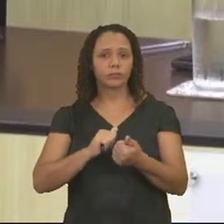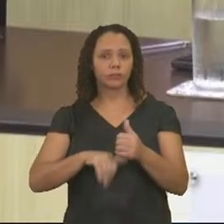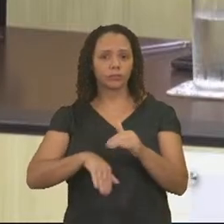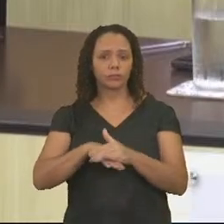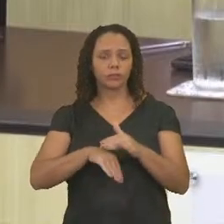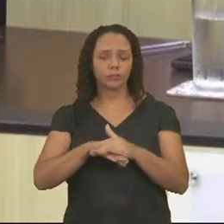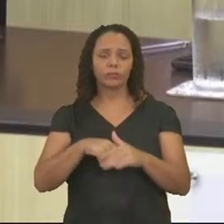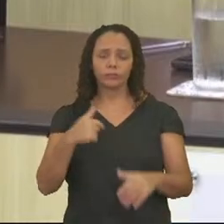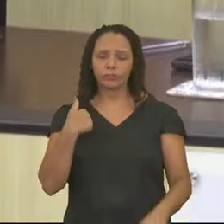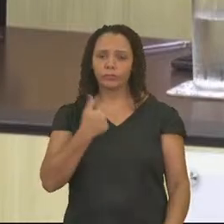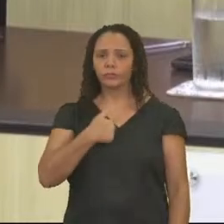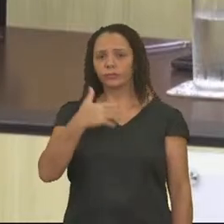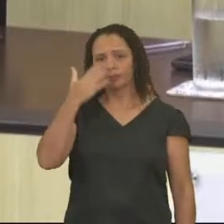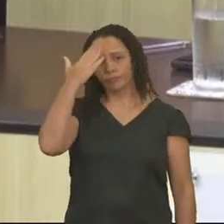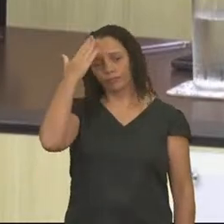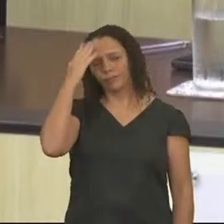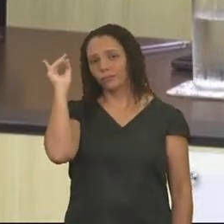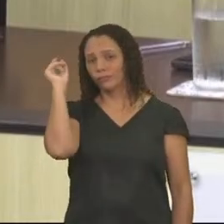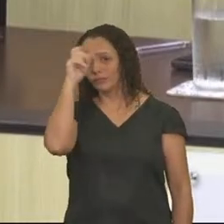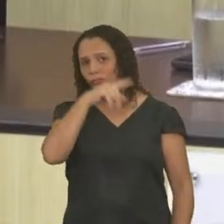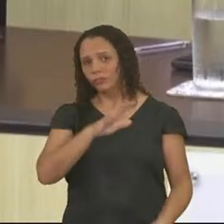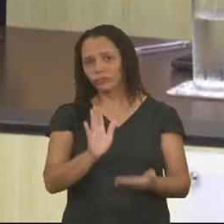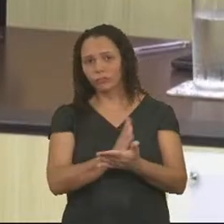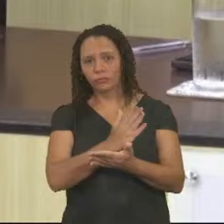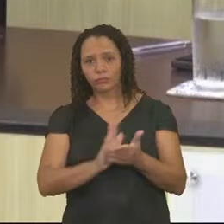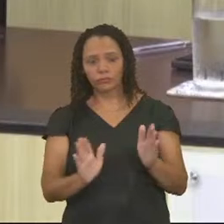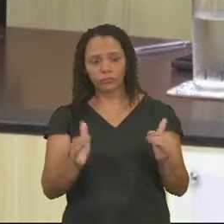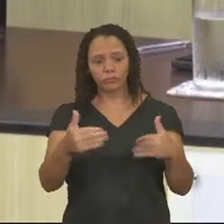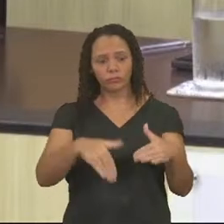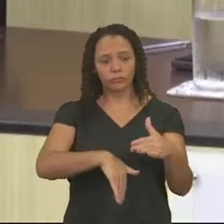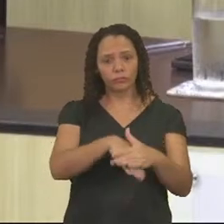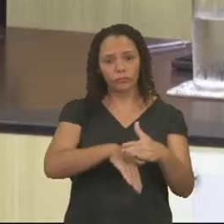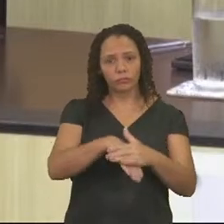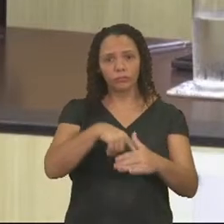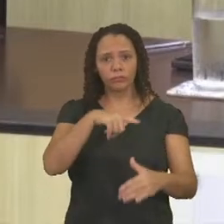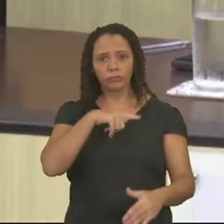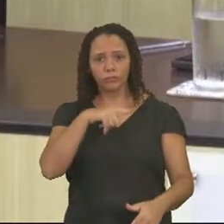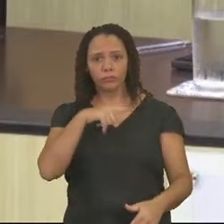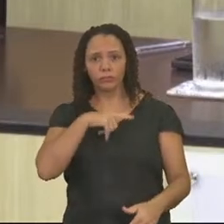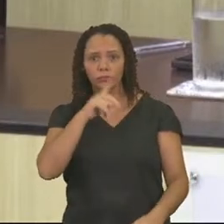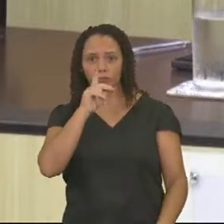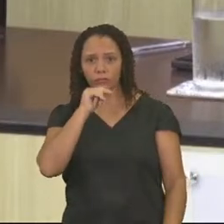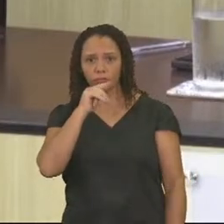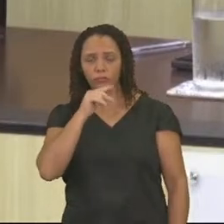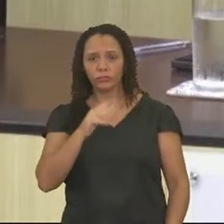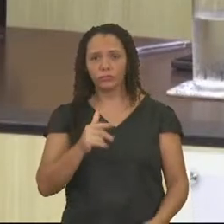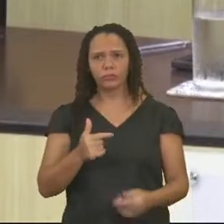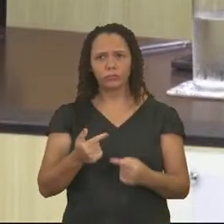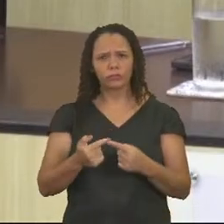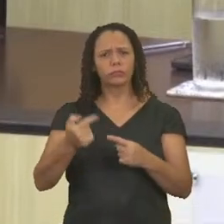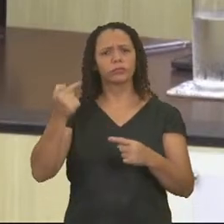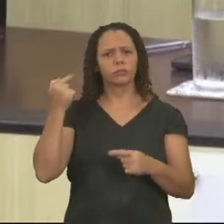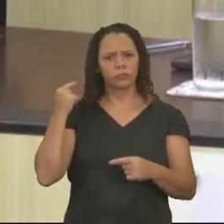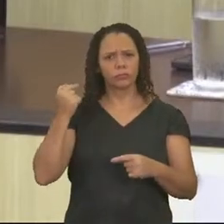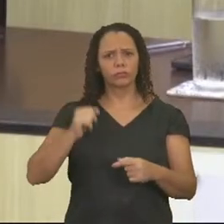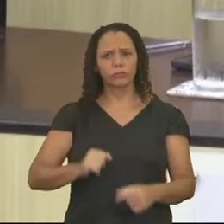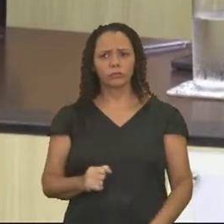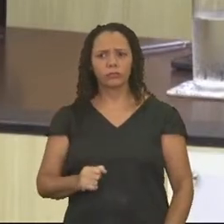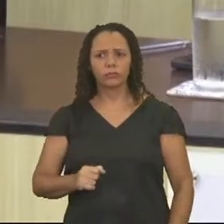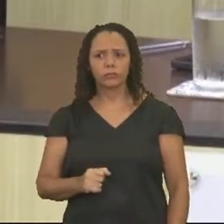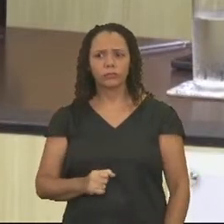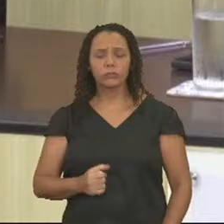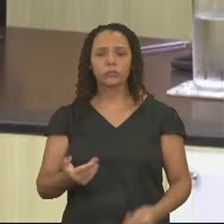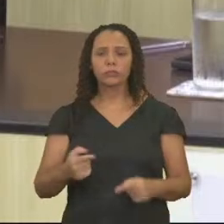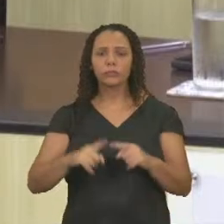dificuldade. E alguns campos de futebol foram instalados águas algum tempo atrás, mas